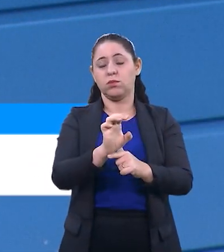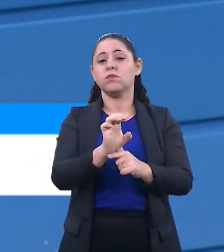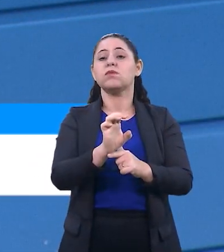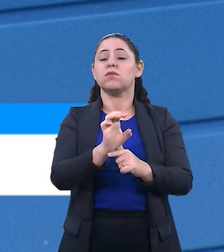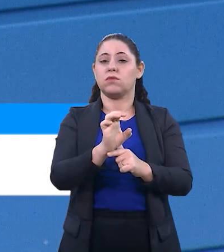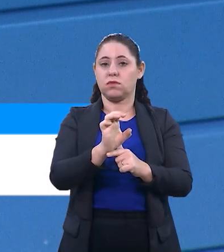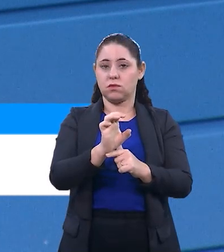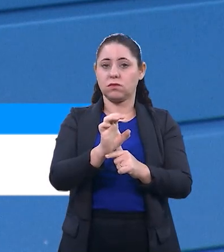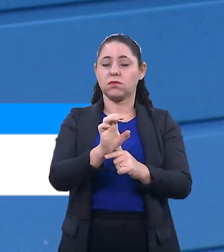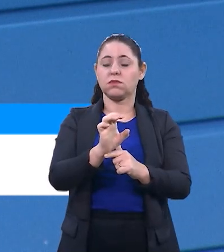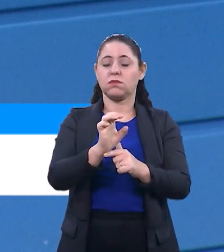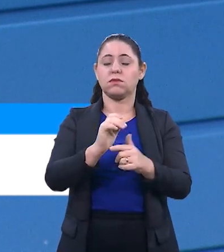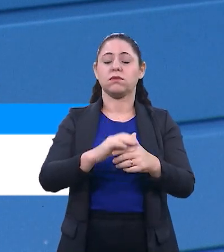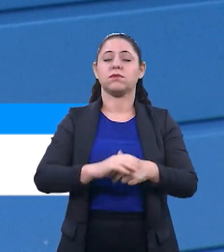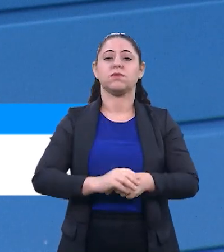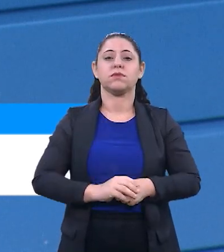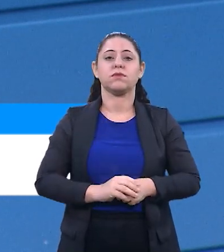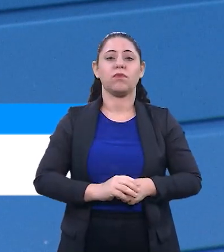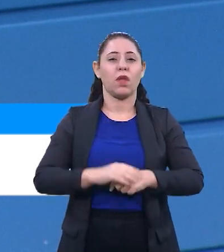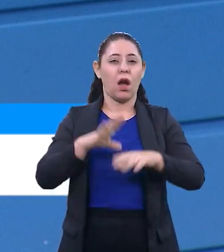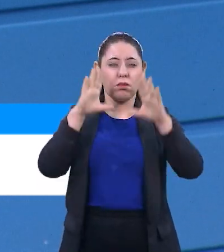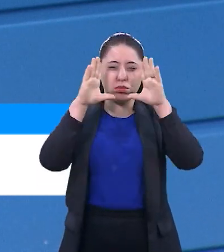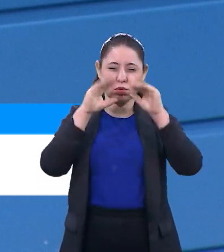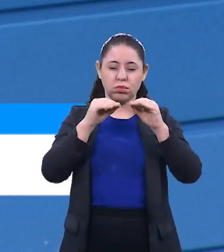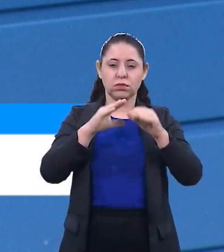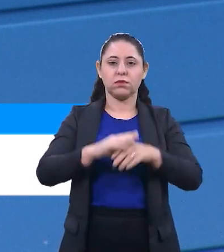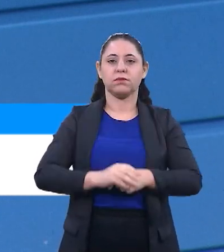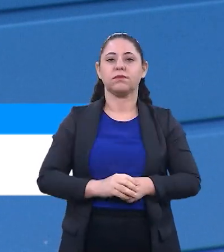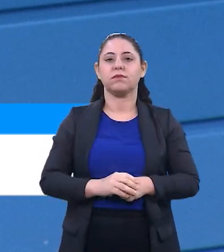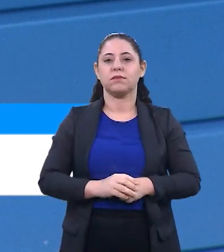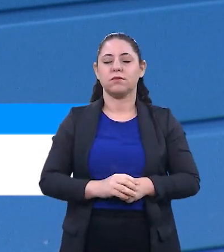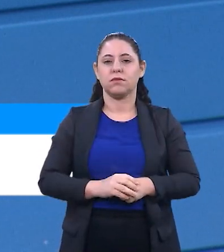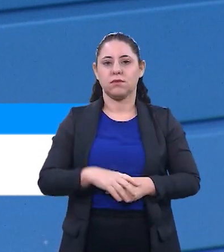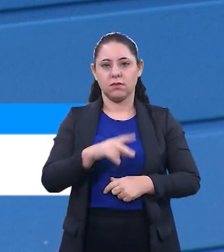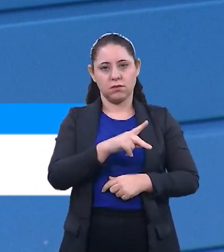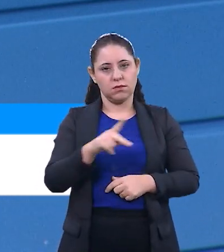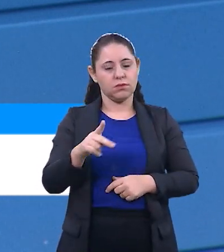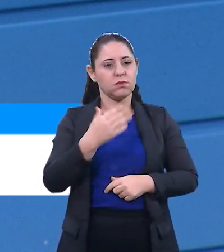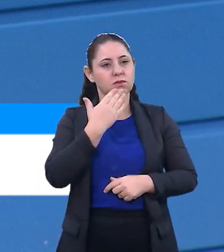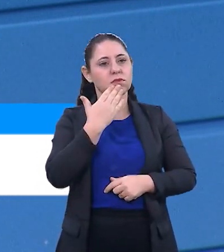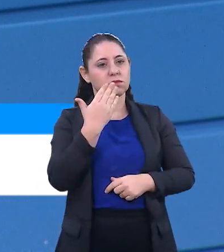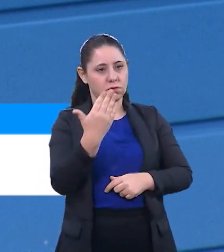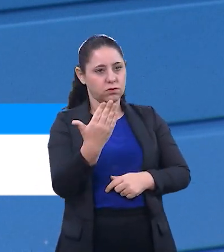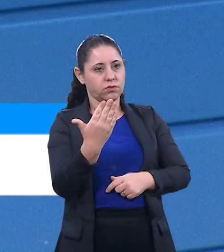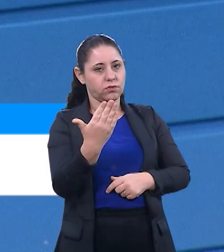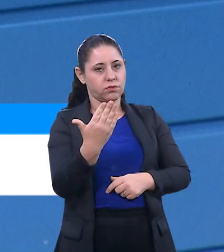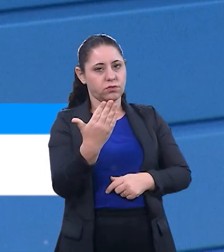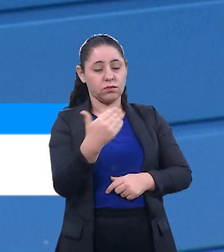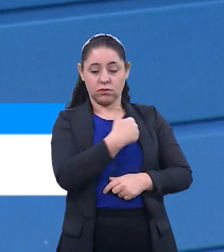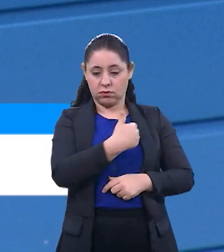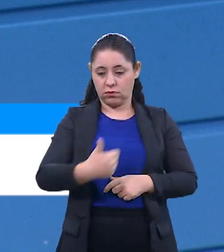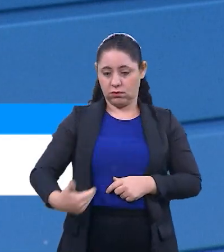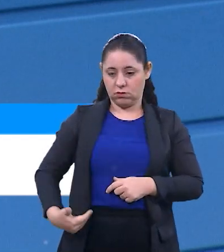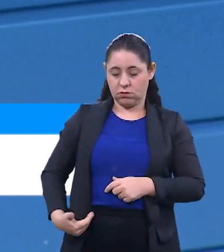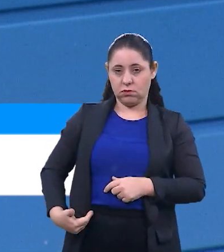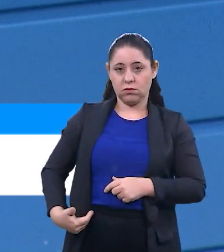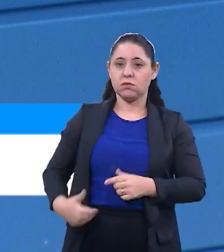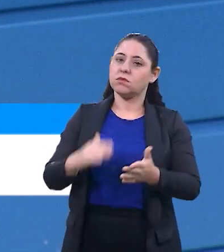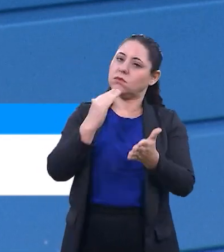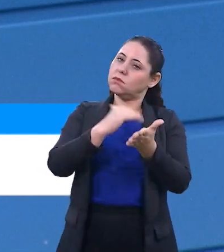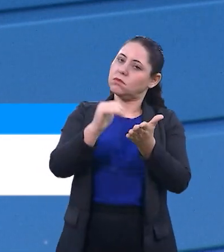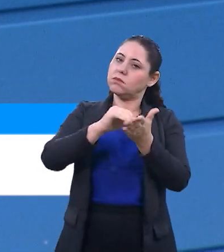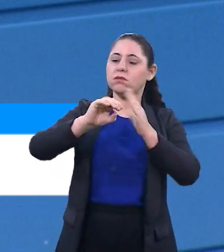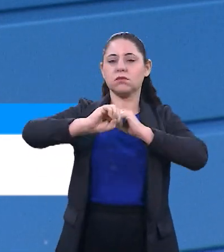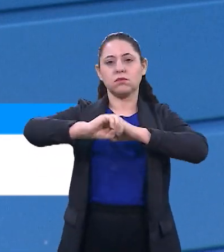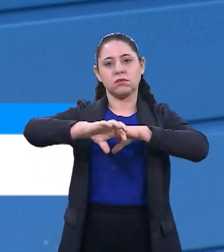efetuar a matrícula nas escolas da rede estadual no período noturno. Então, senhor presidente, solicito então ao